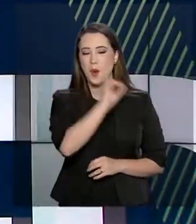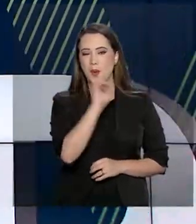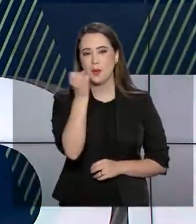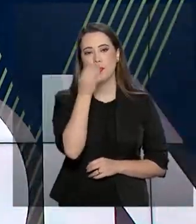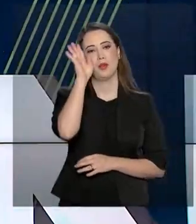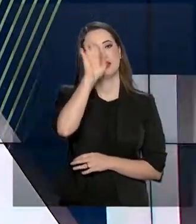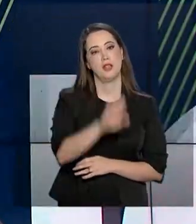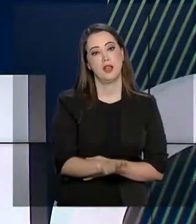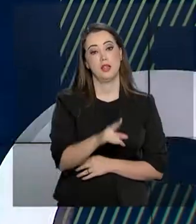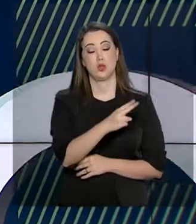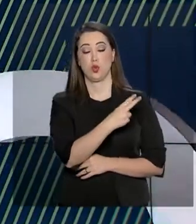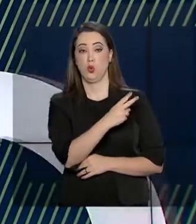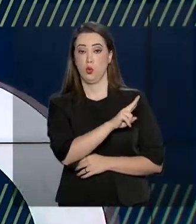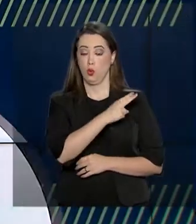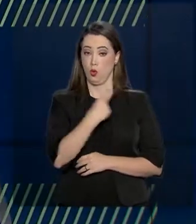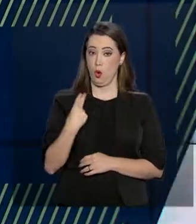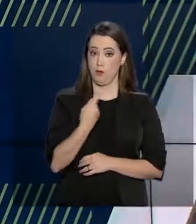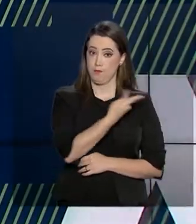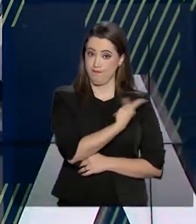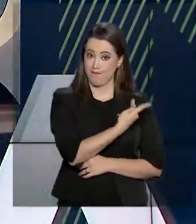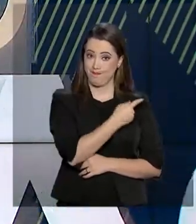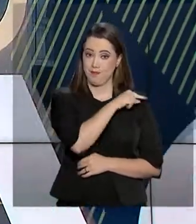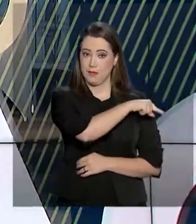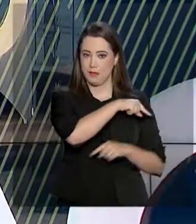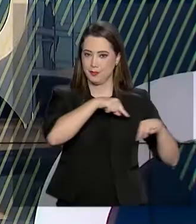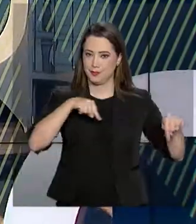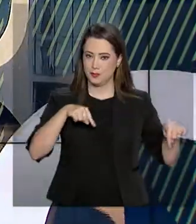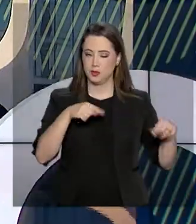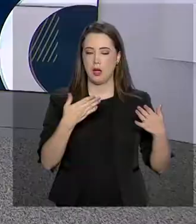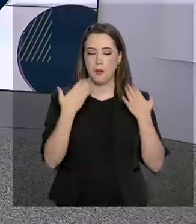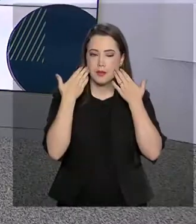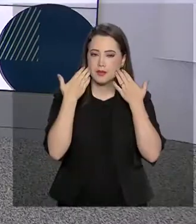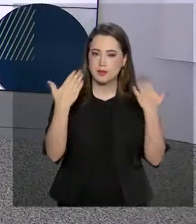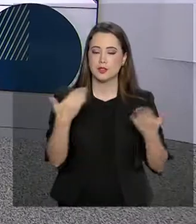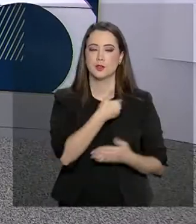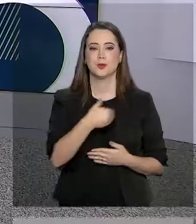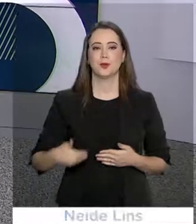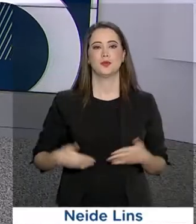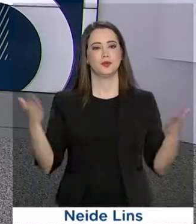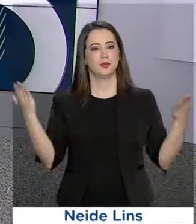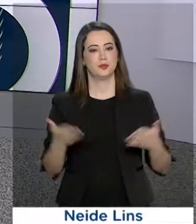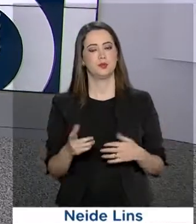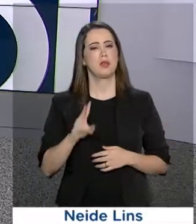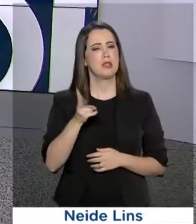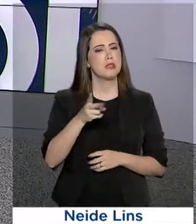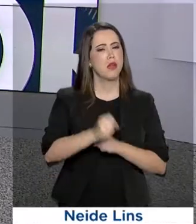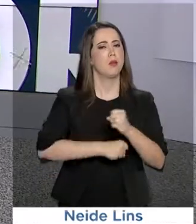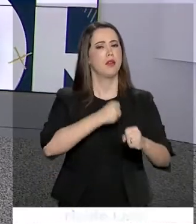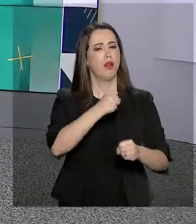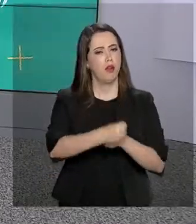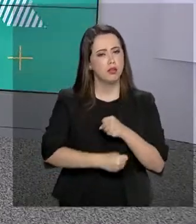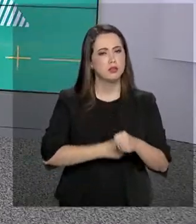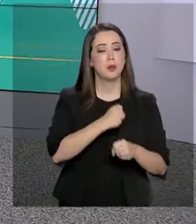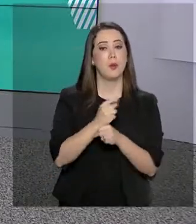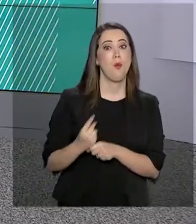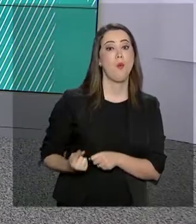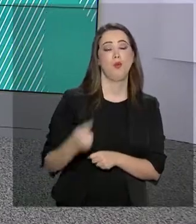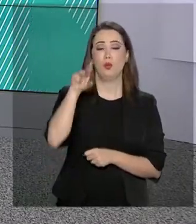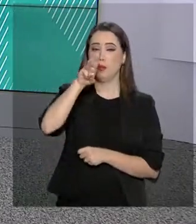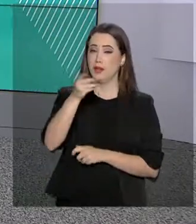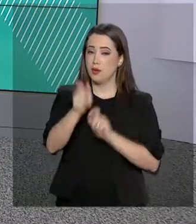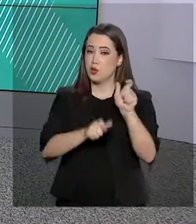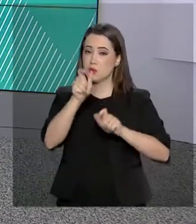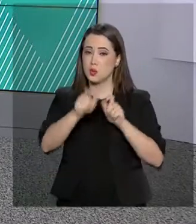Olá, boa tarde. Eu sou Roberto Camargo e estamos no ar com o Governo Agora. A cada ano, mais de 1 milhão de pessoas morrem no